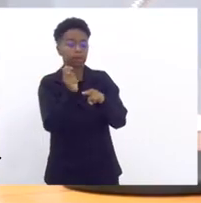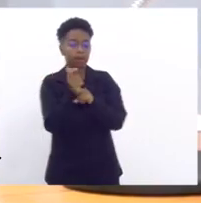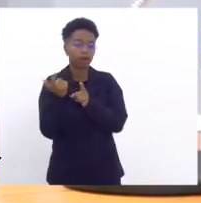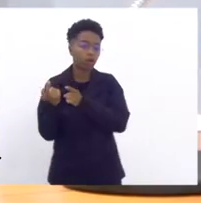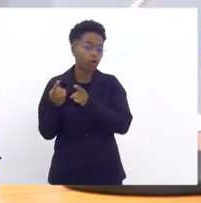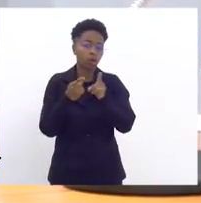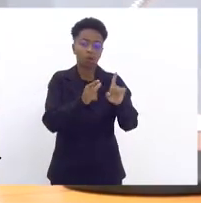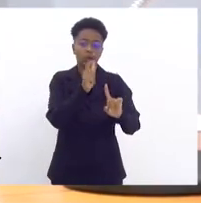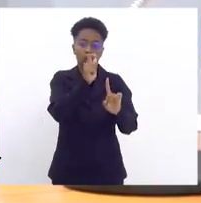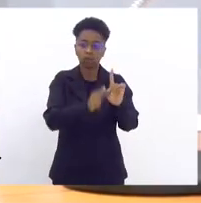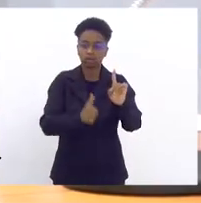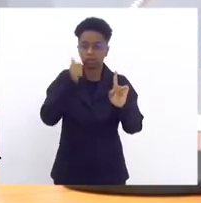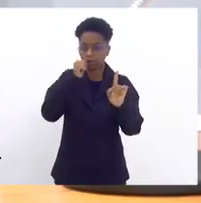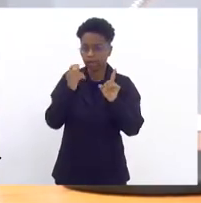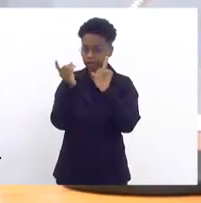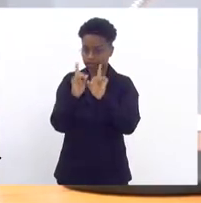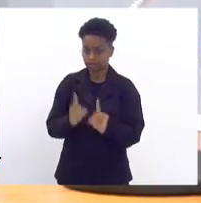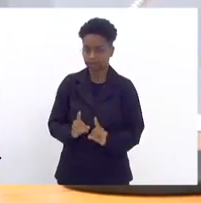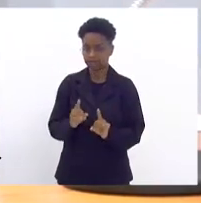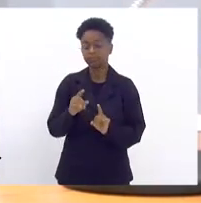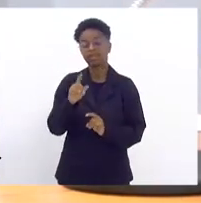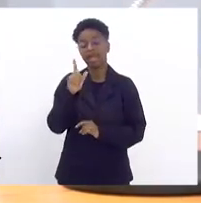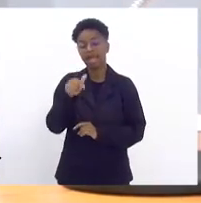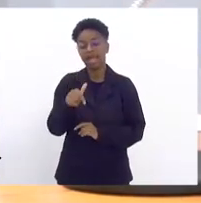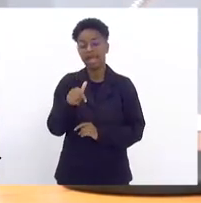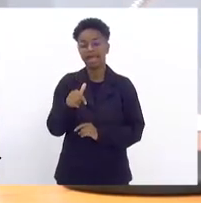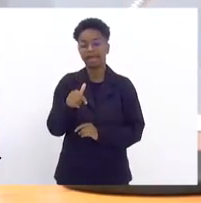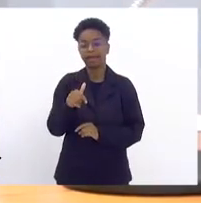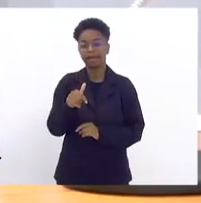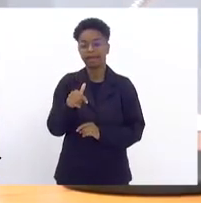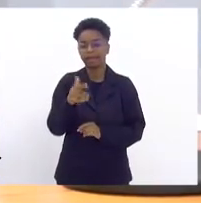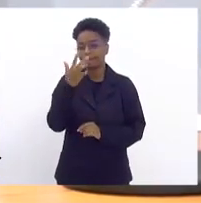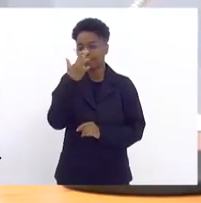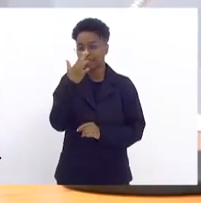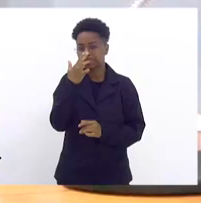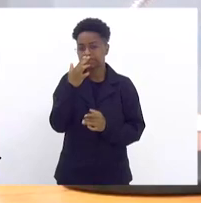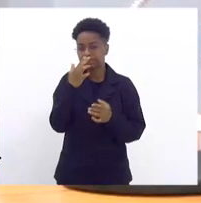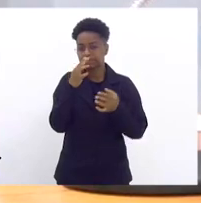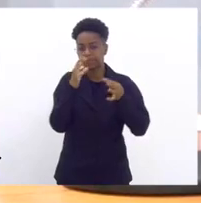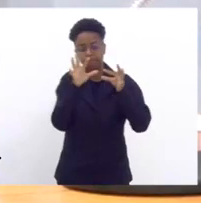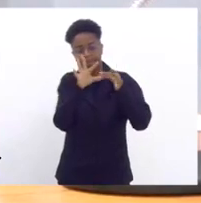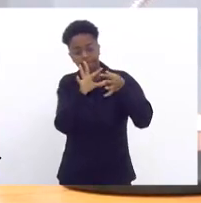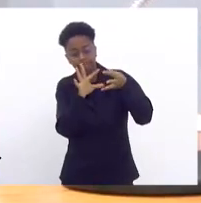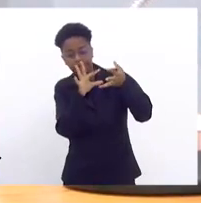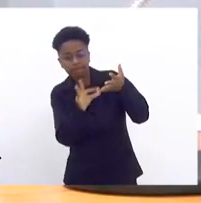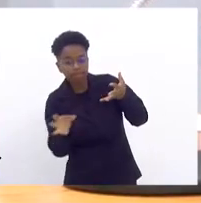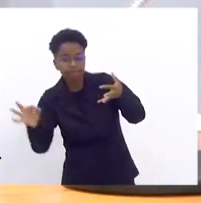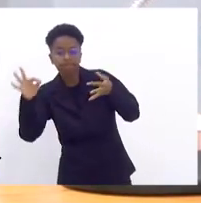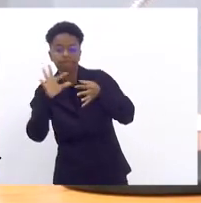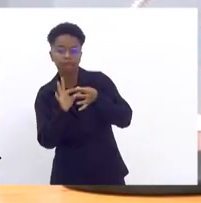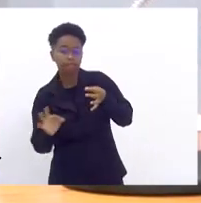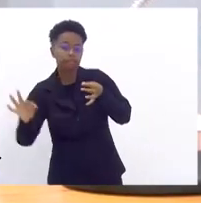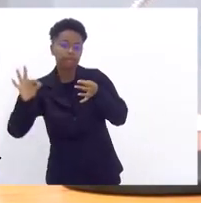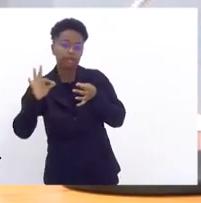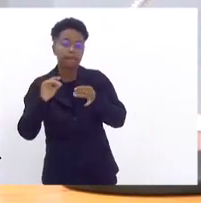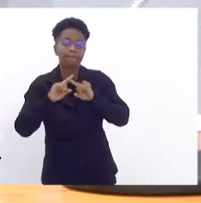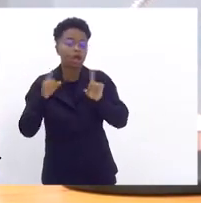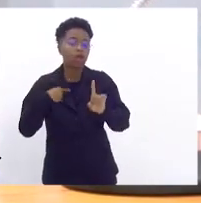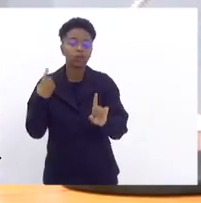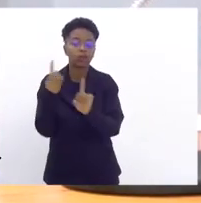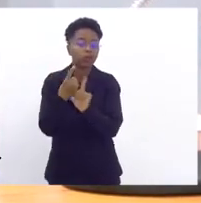com deficiência que é o nicho do nicho do subterrâneo né e eu não encontrei